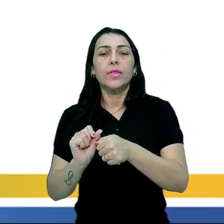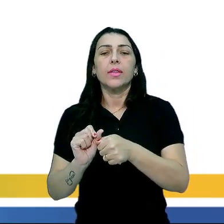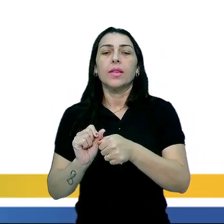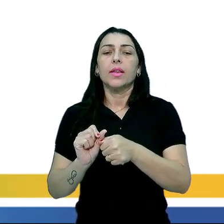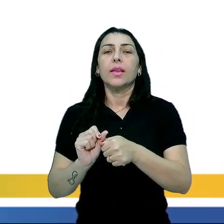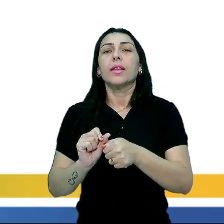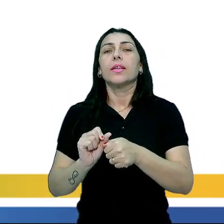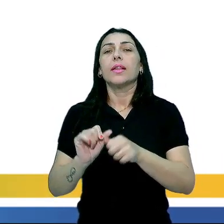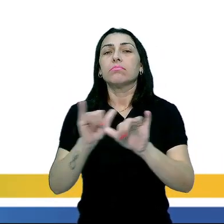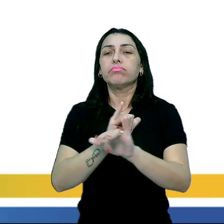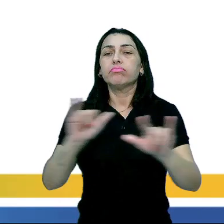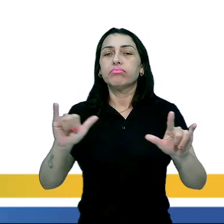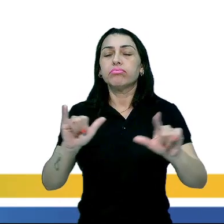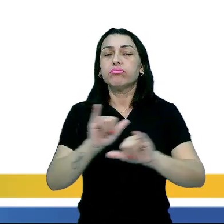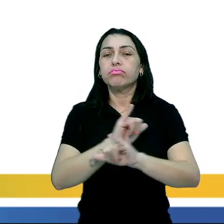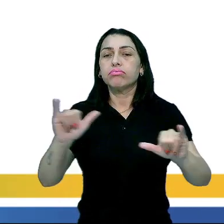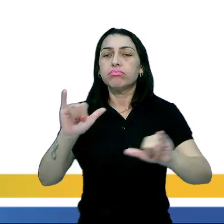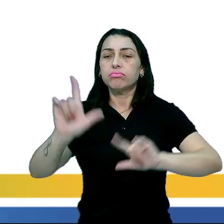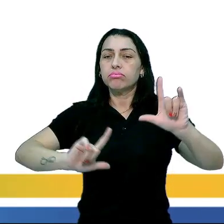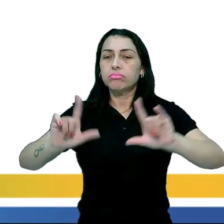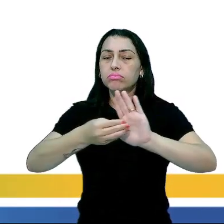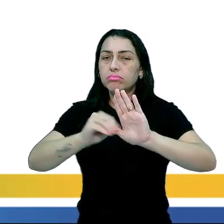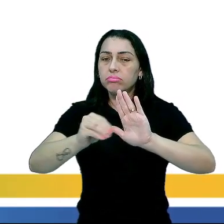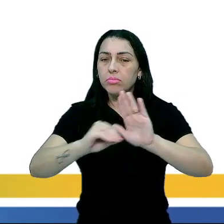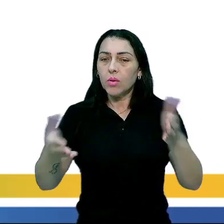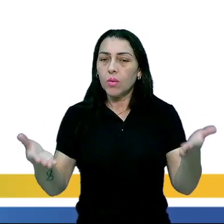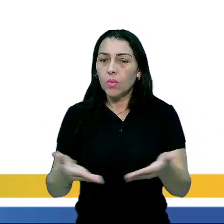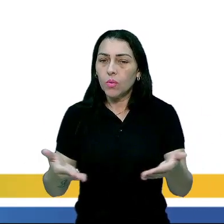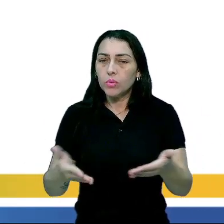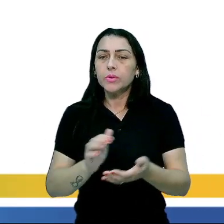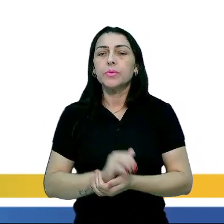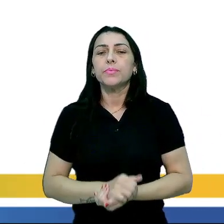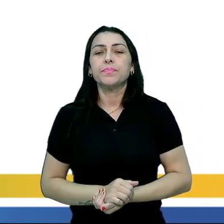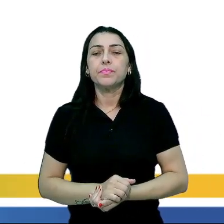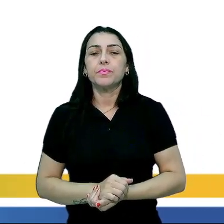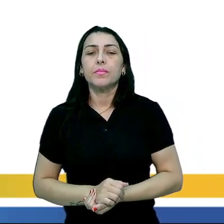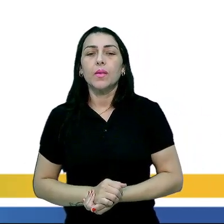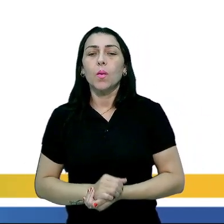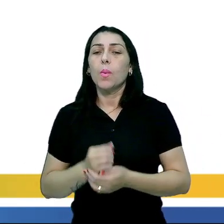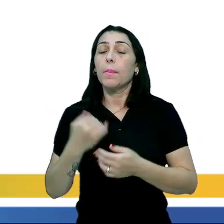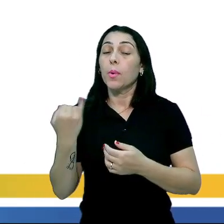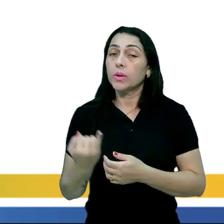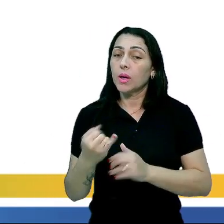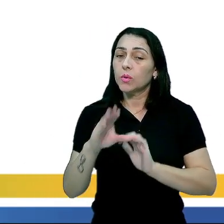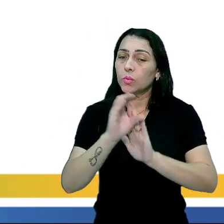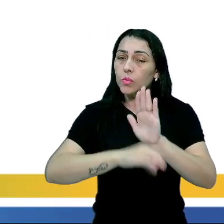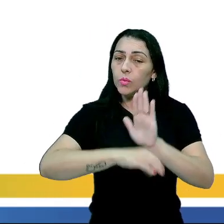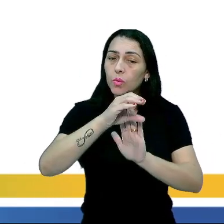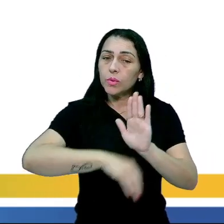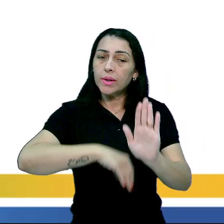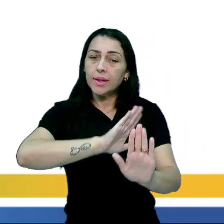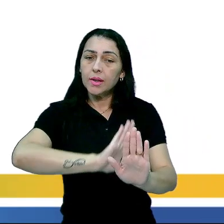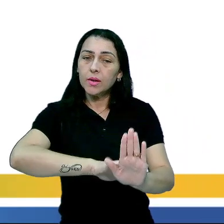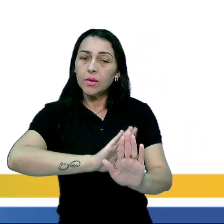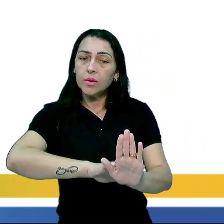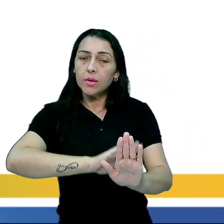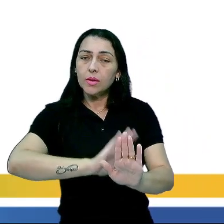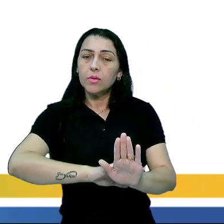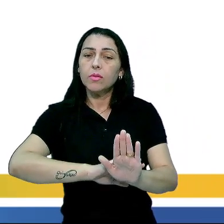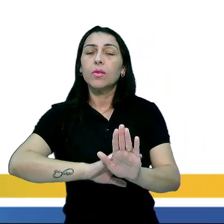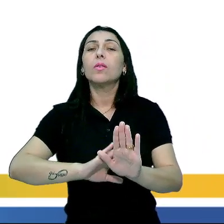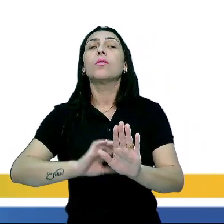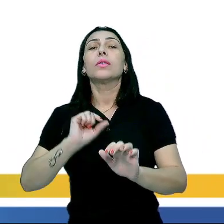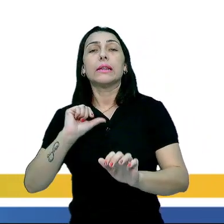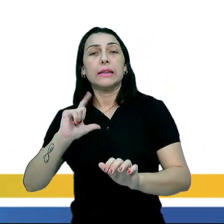peças publicitárias da atualidade. Então, o essencial do conteúdo